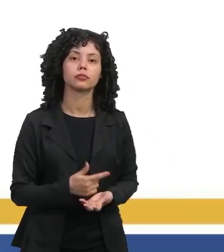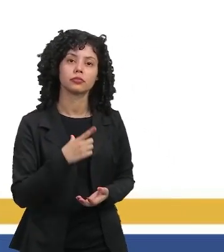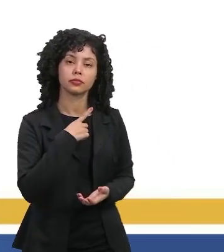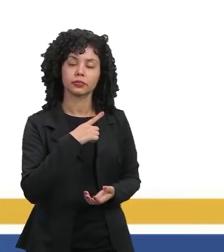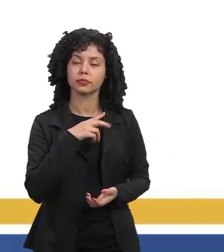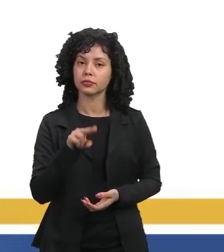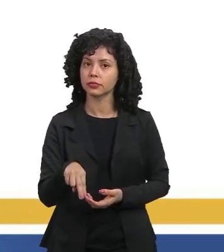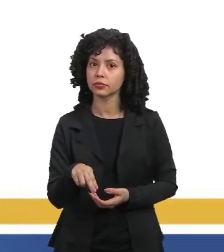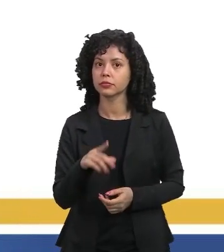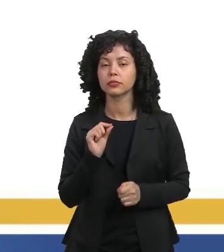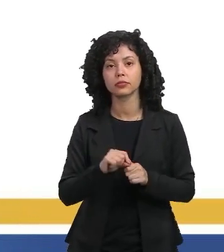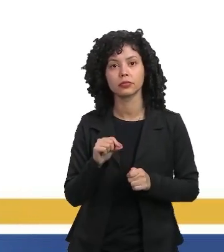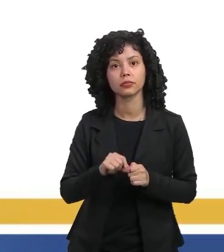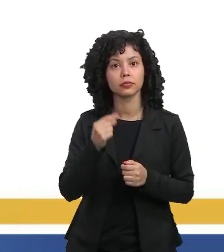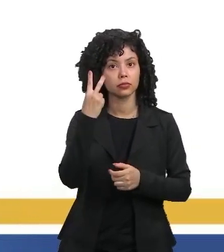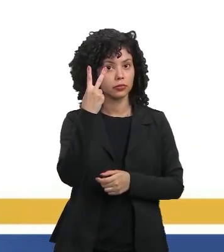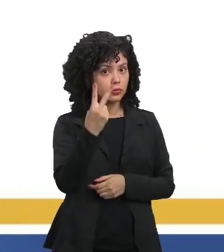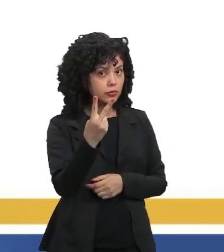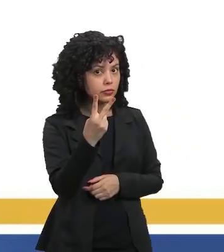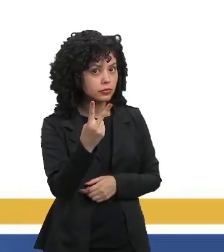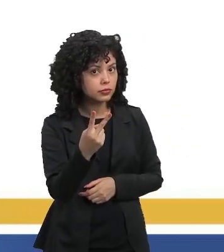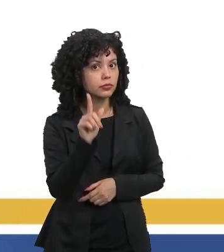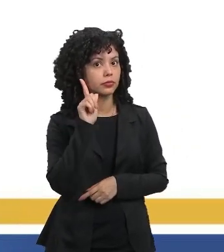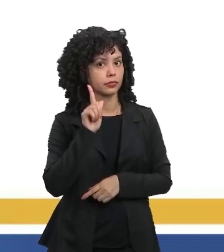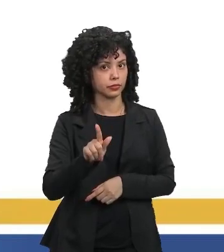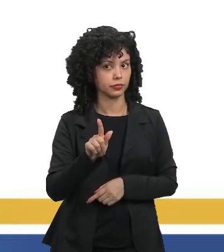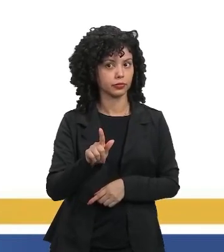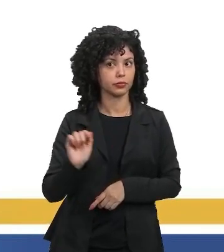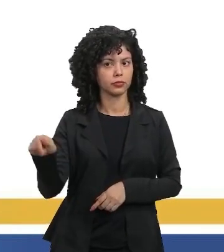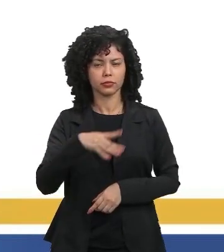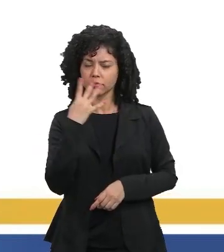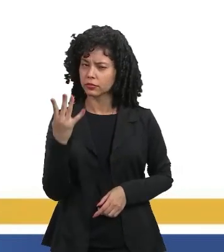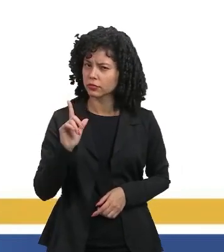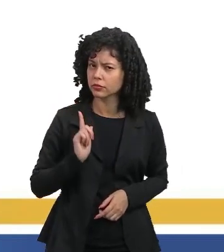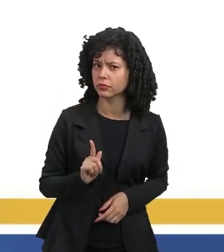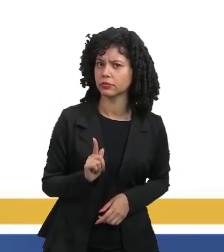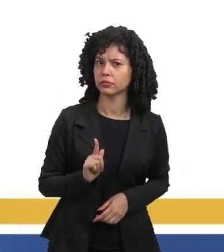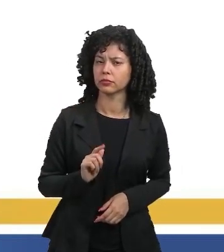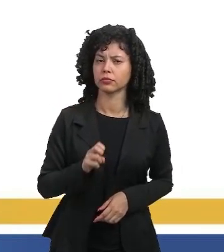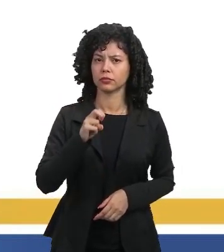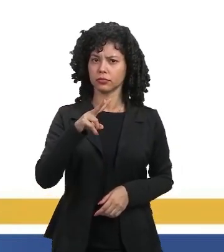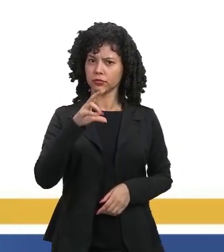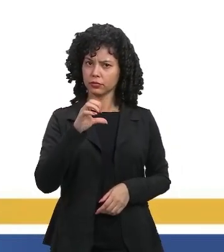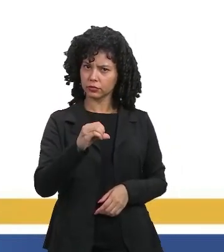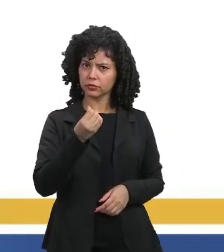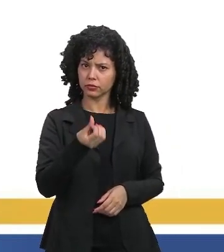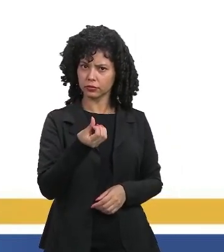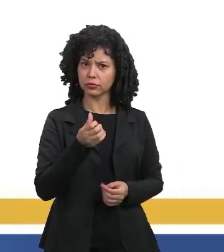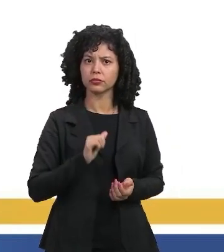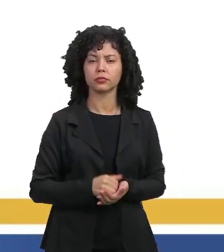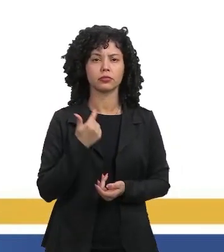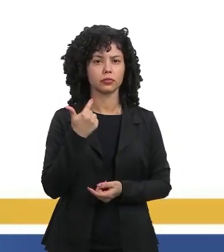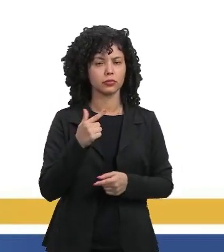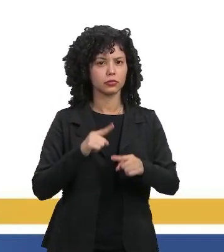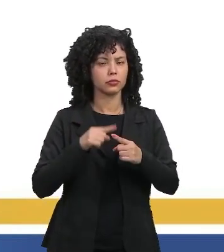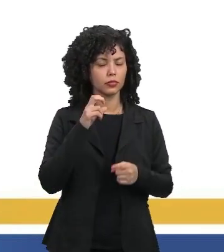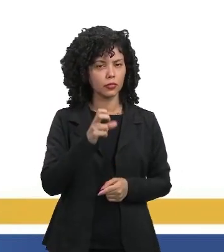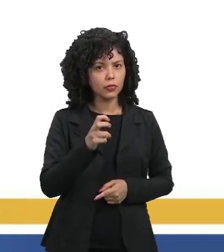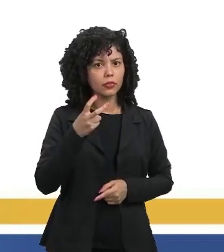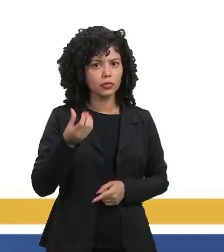que a N ela é composta por 2 átomos de G. Quanto é que vale o G? 56. 2 vezes